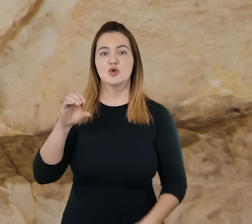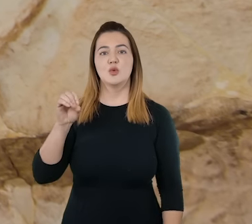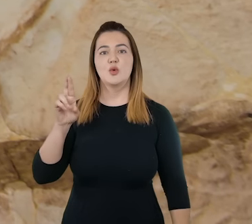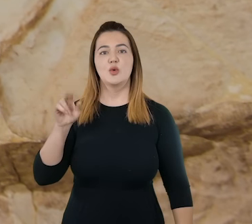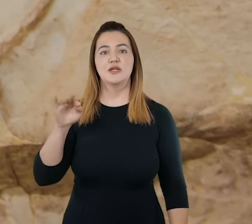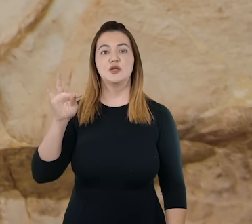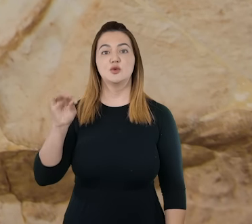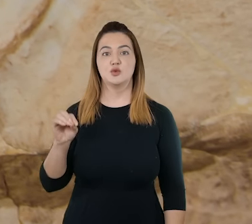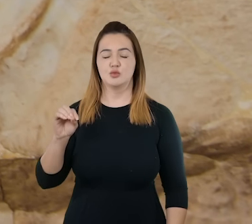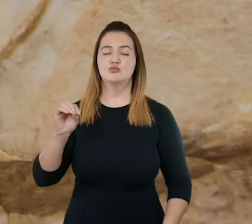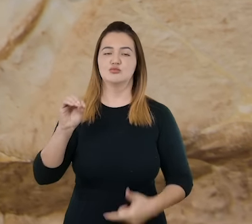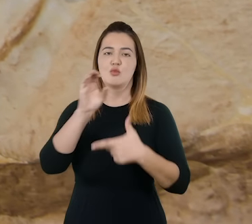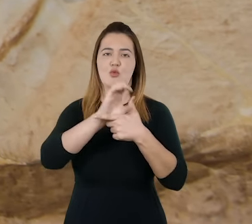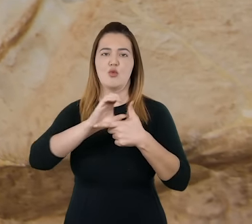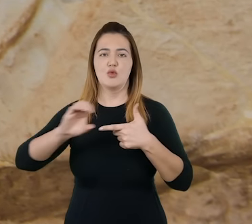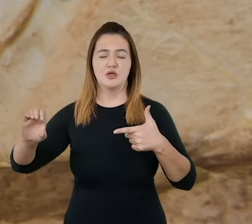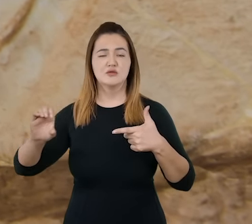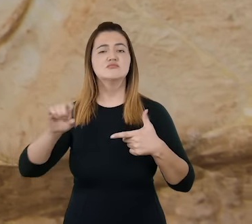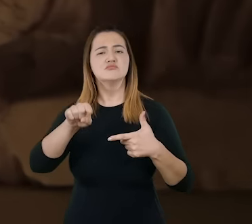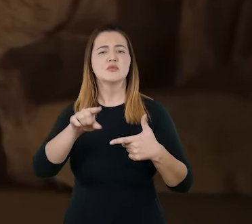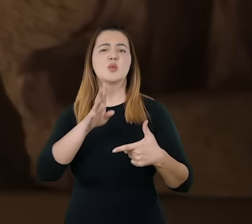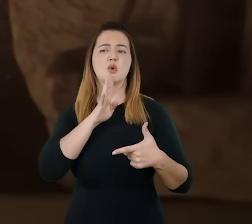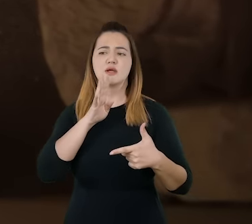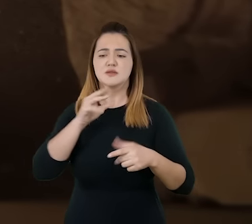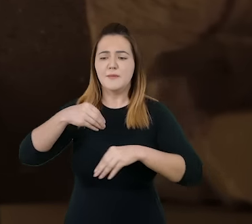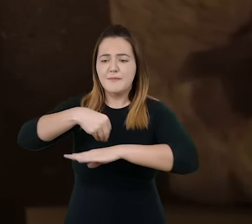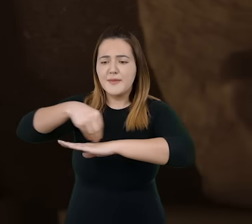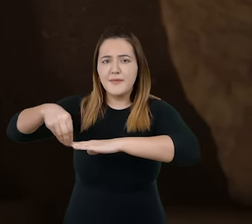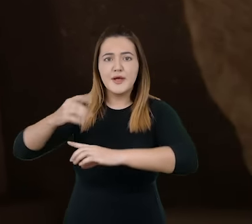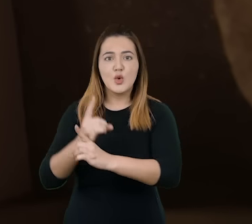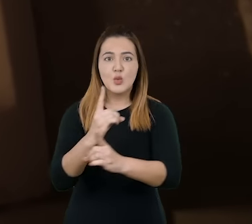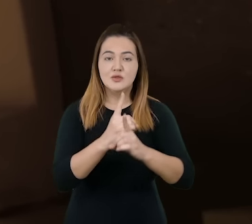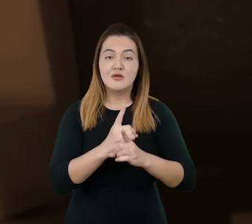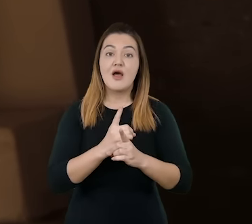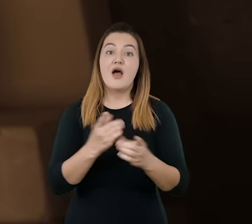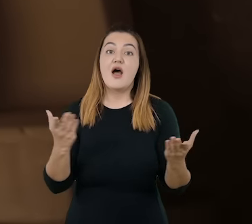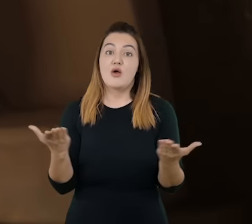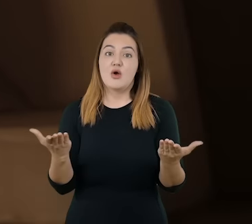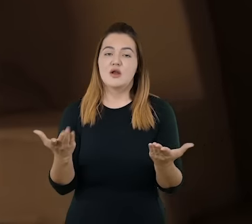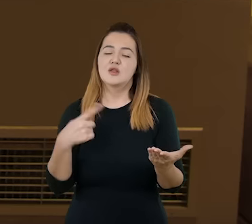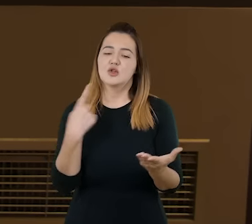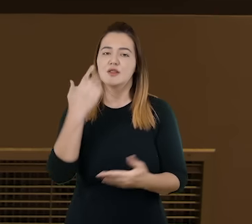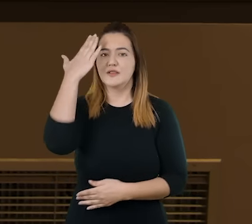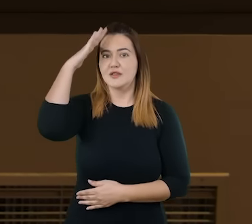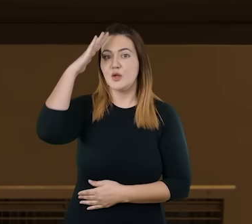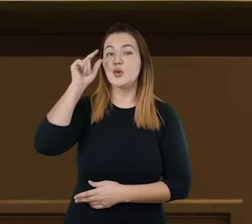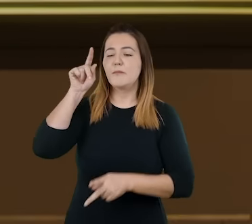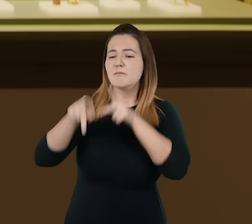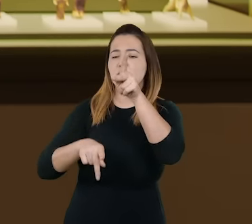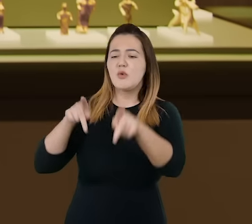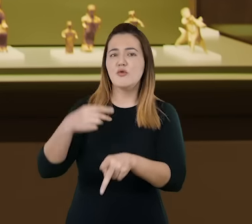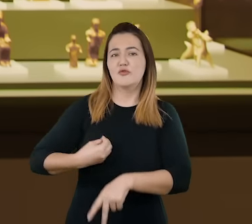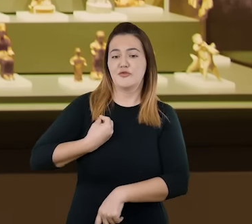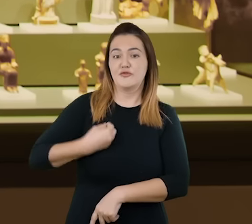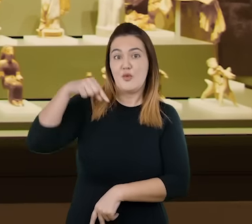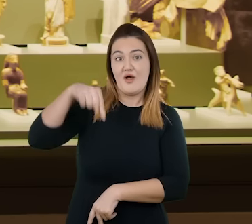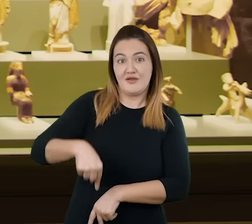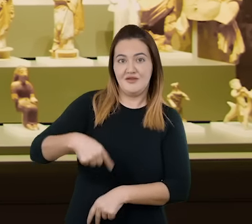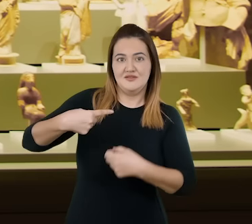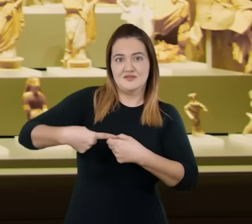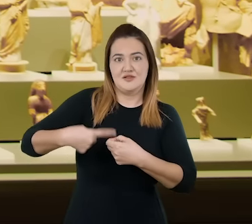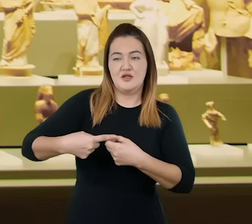Peças milenares que foram encontradas nessa cidade e que ajudam a contar a história do povo que viveu há milhares de anos. E não somente